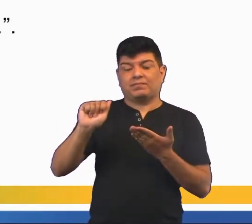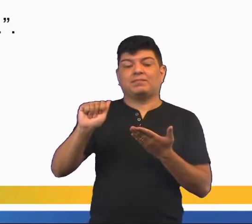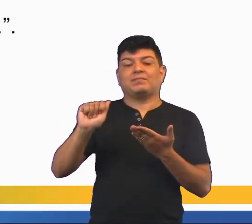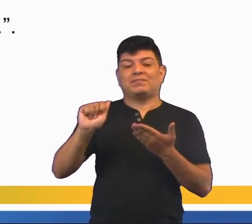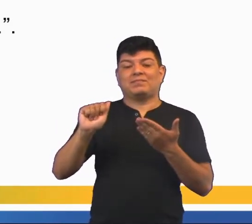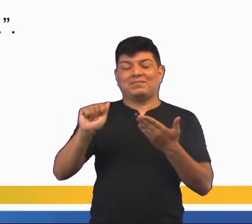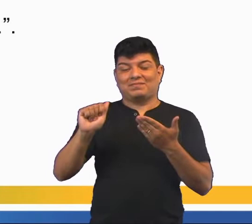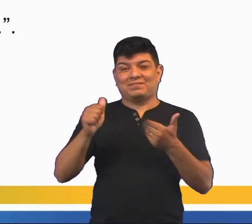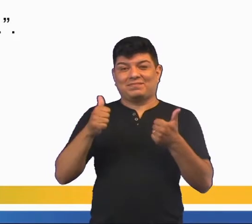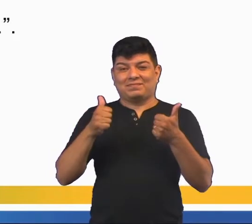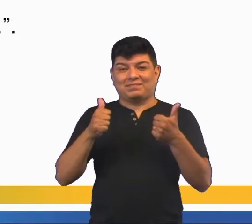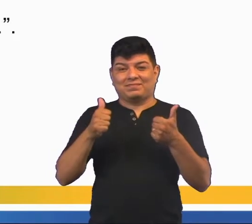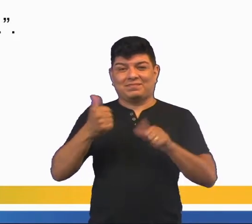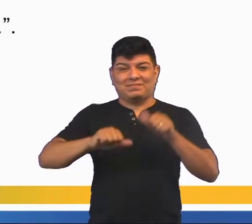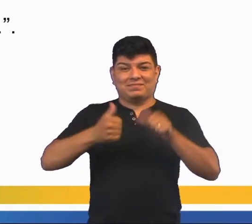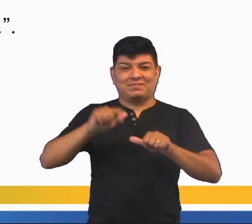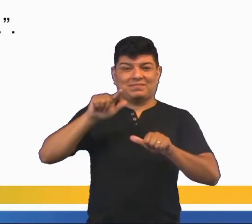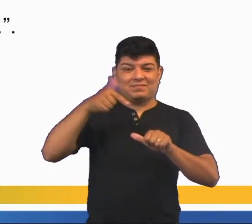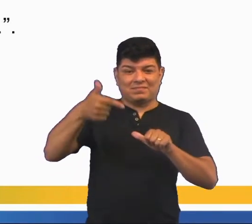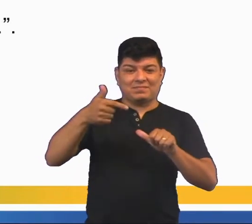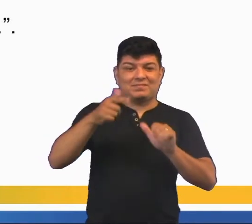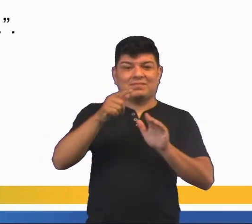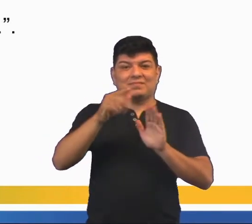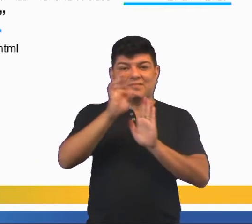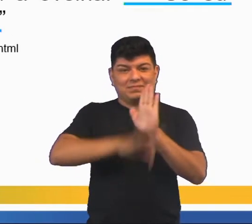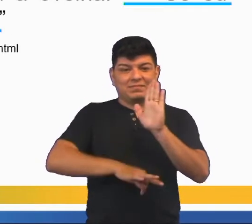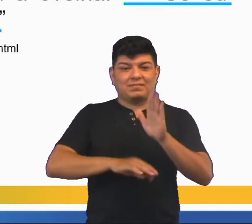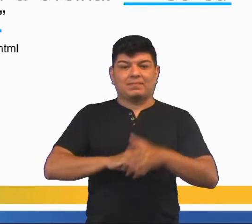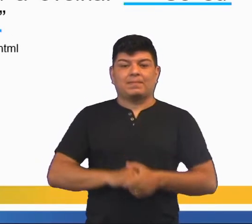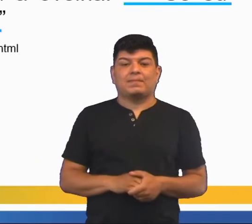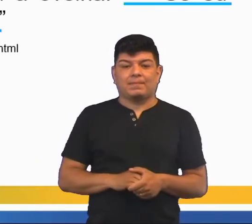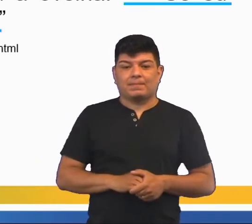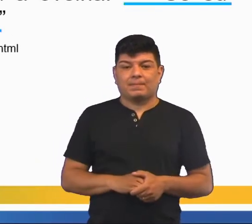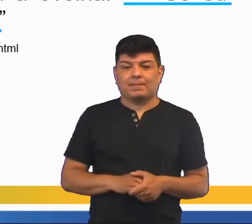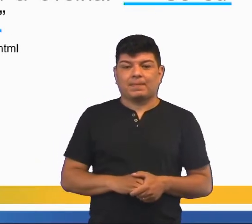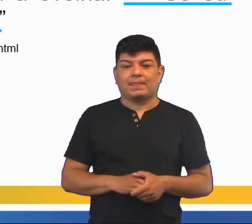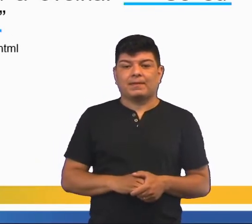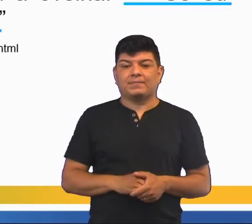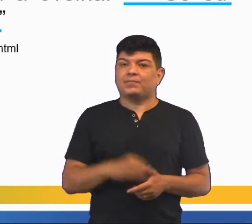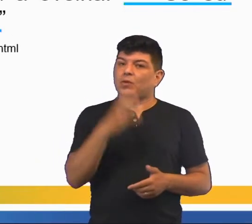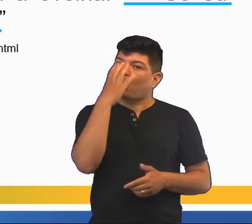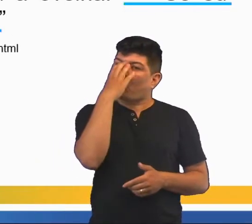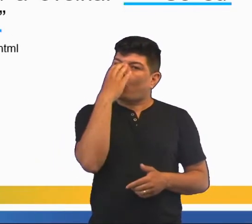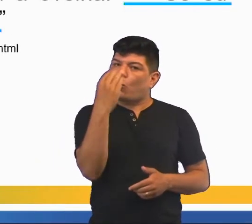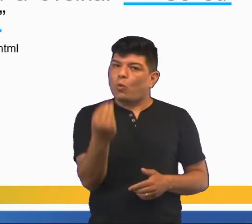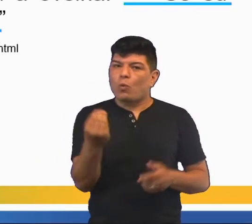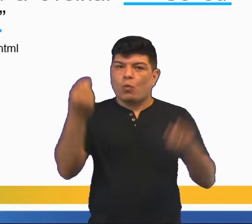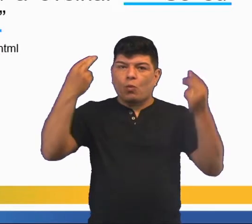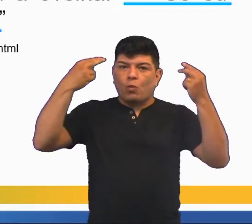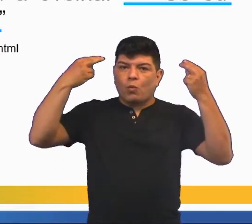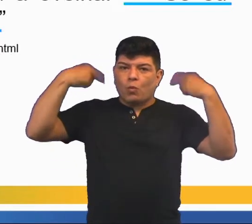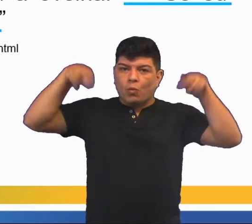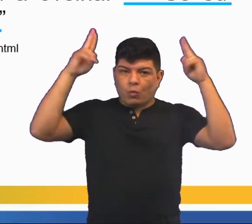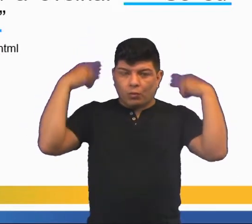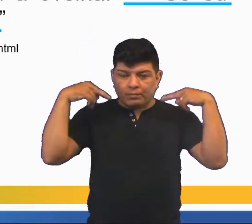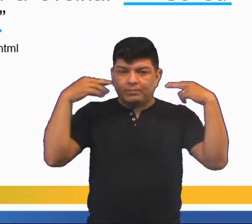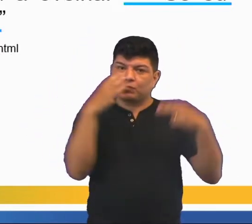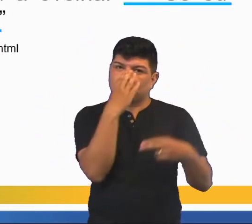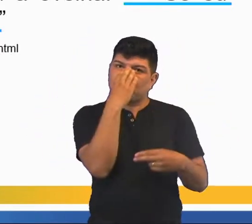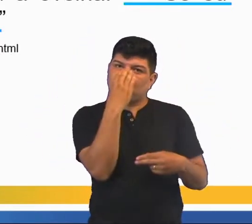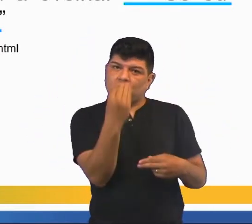Muito bem, vamos analisar mais um texto? o lobo e a ovelha. Um